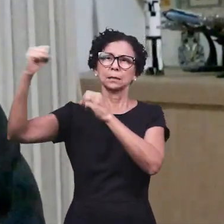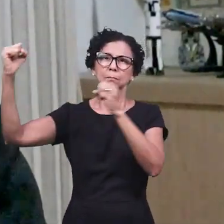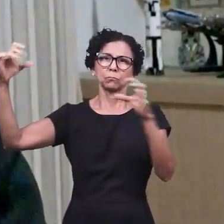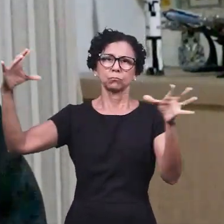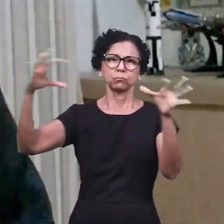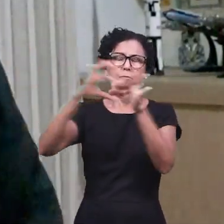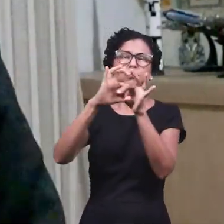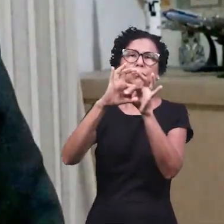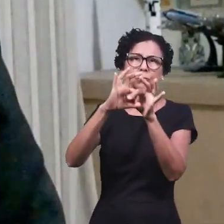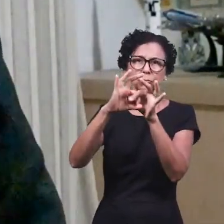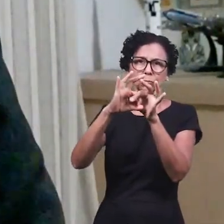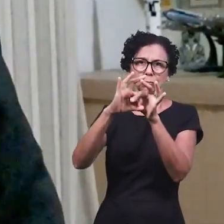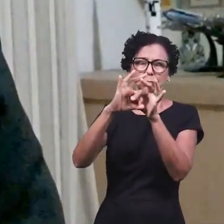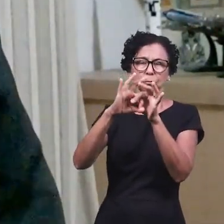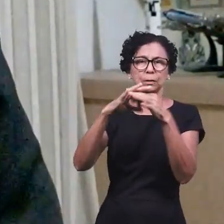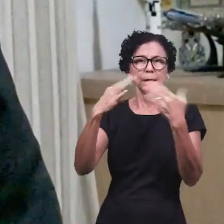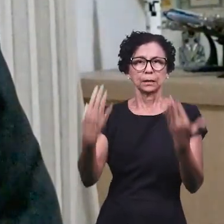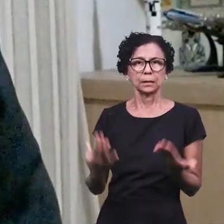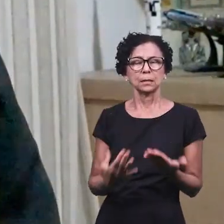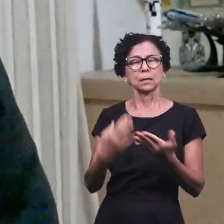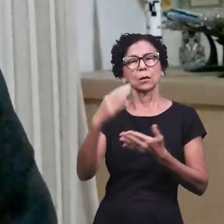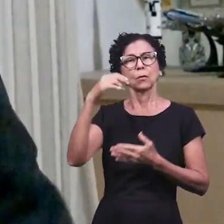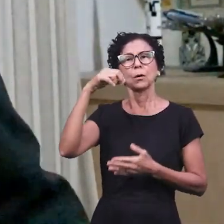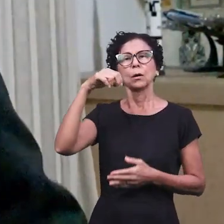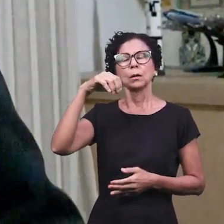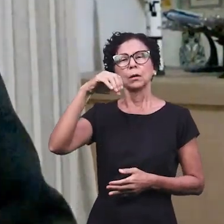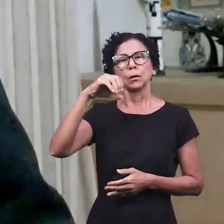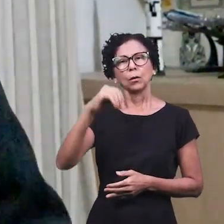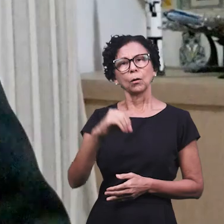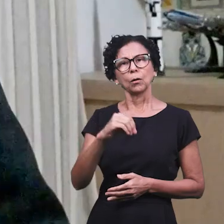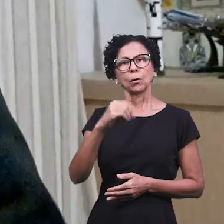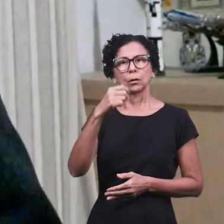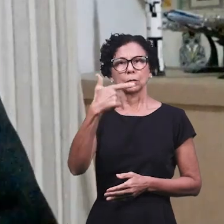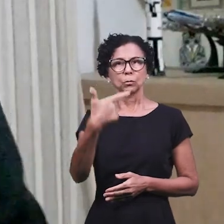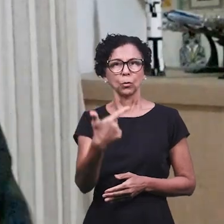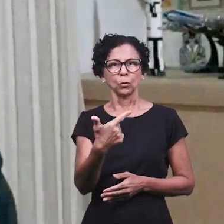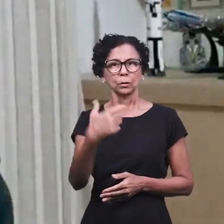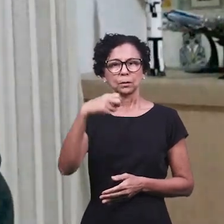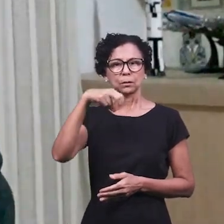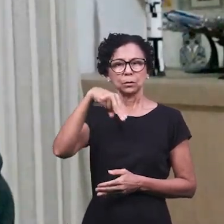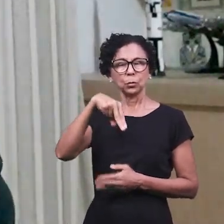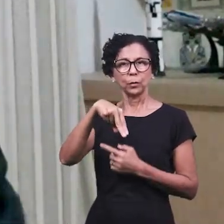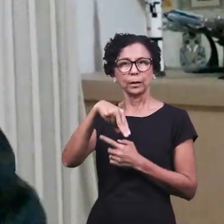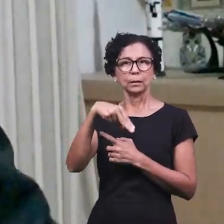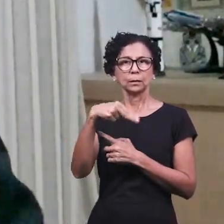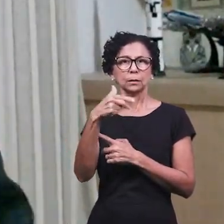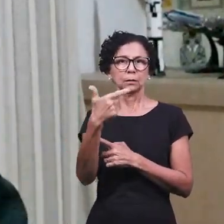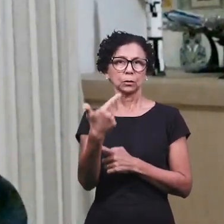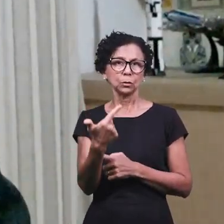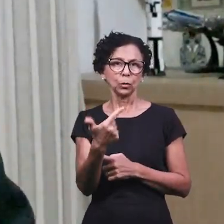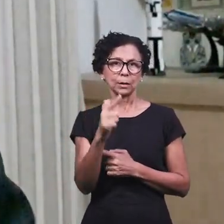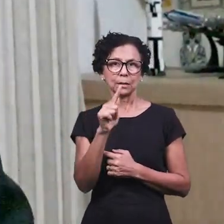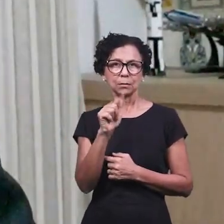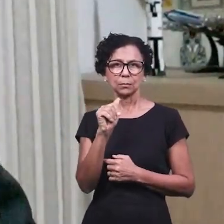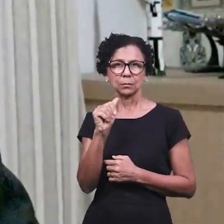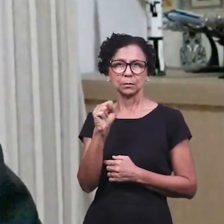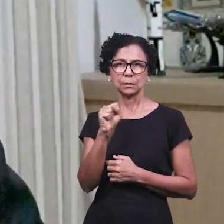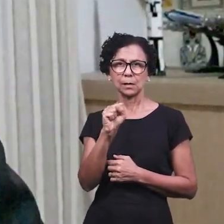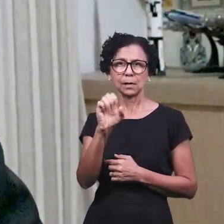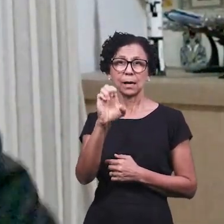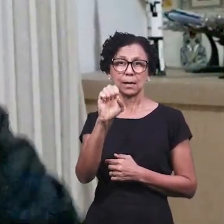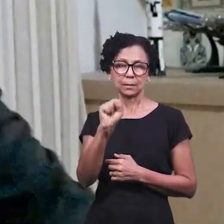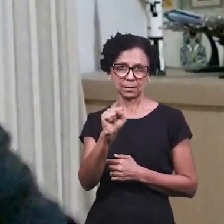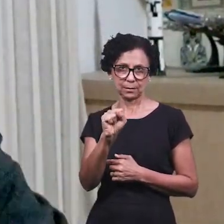presentes na atmosfera. Quando isso acontece, especialmente nos polos norte e sul, e mais ainda